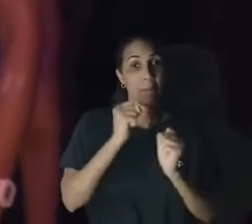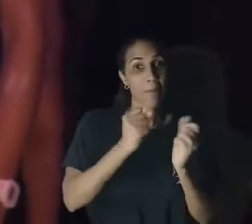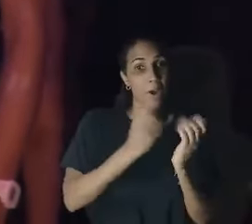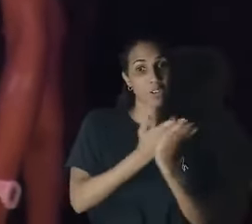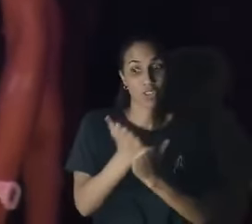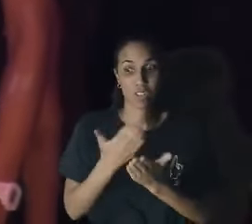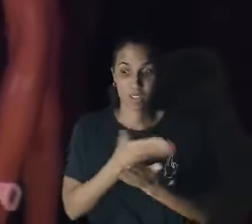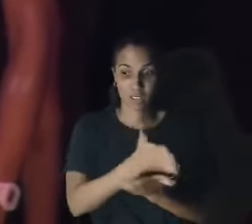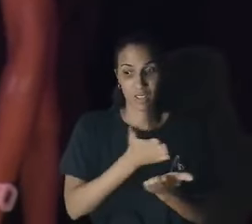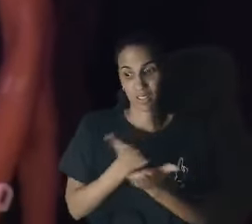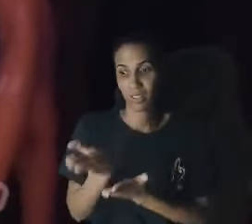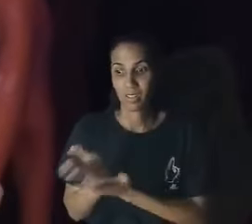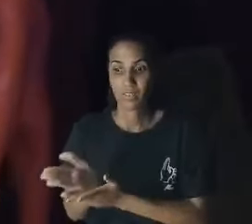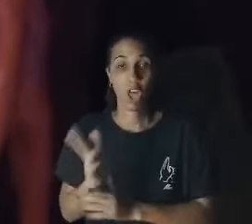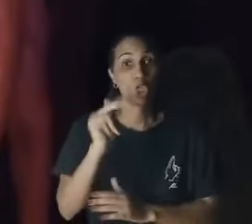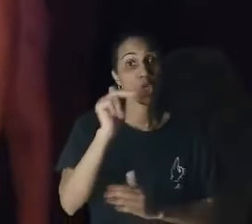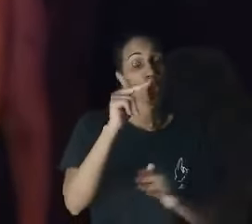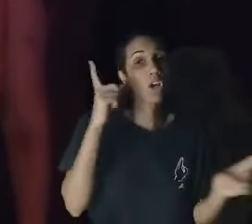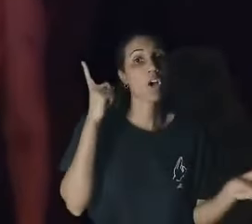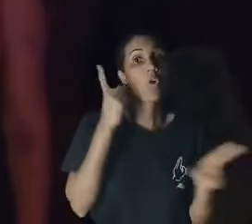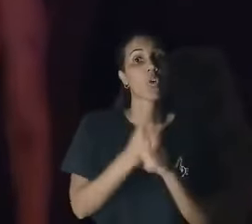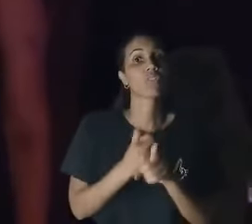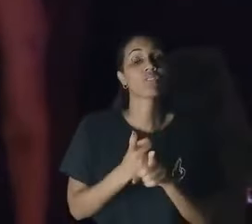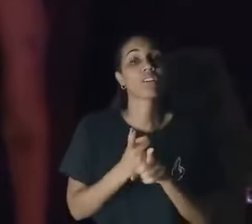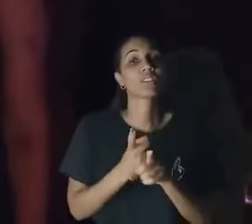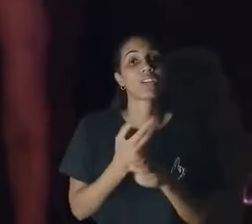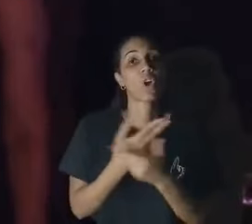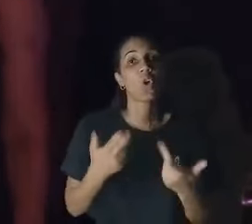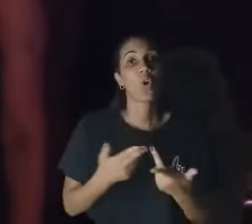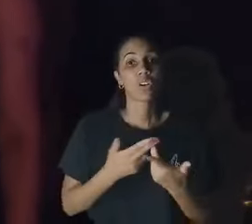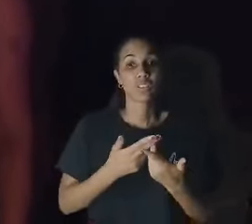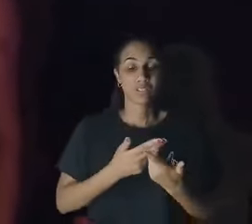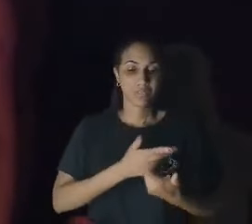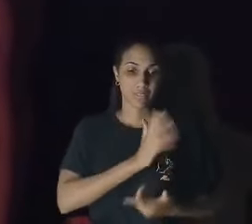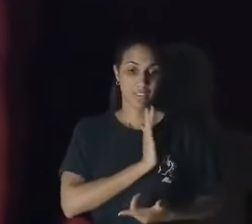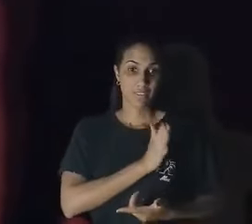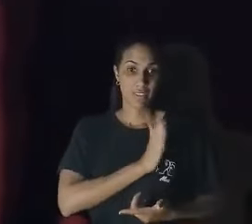encontrar algo que possa preencher o vazio que está aqui dentro.